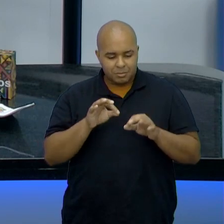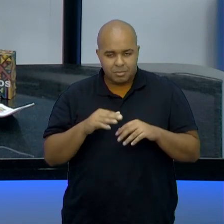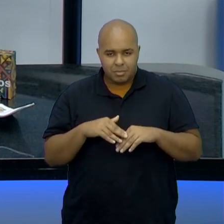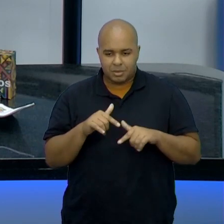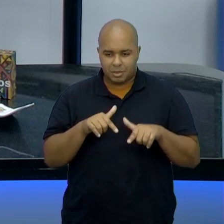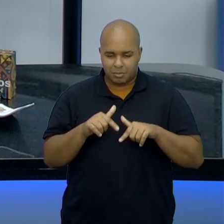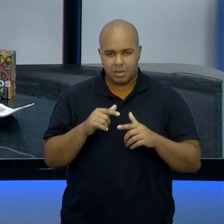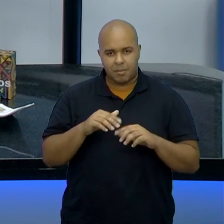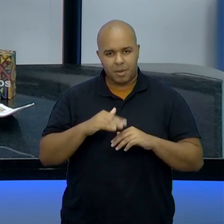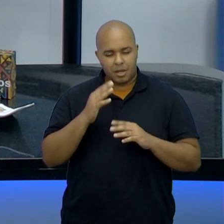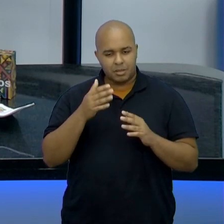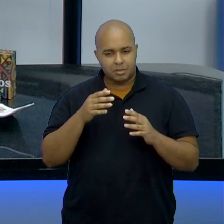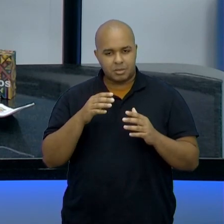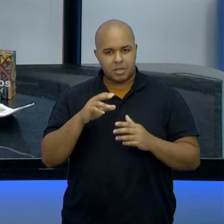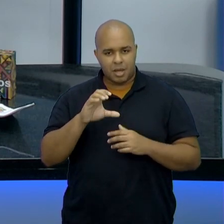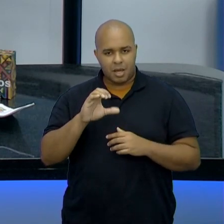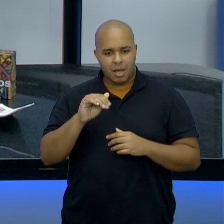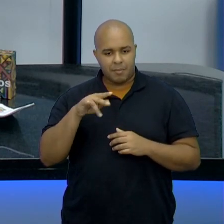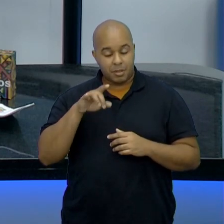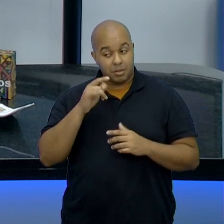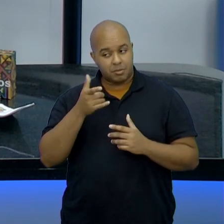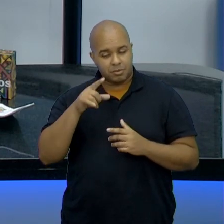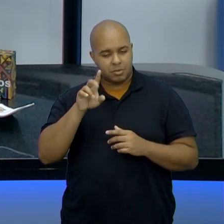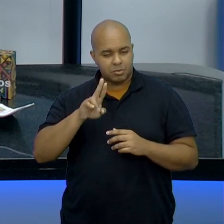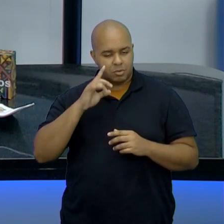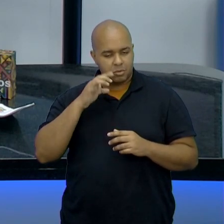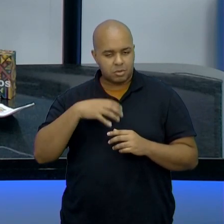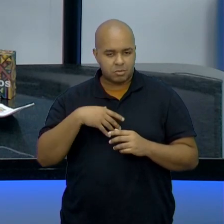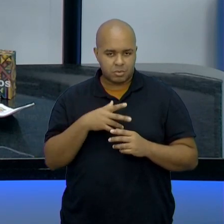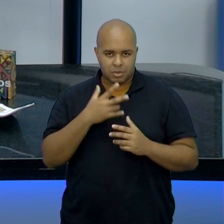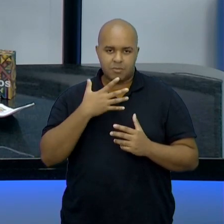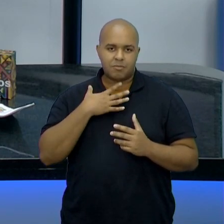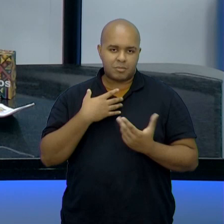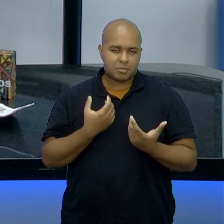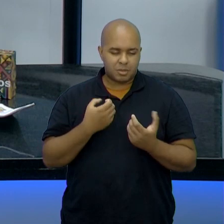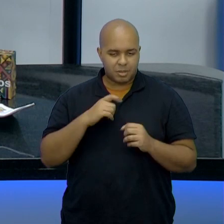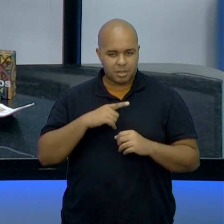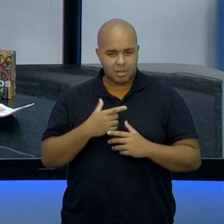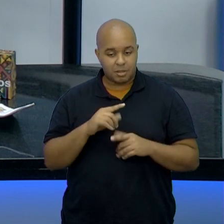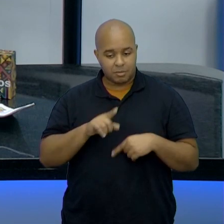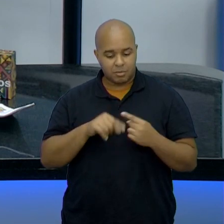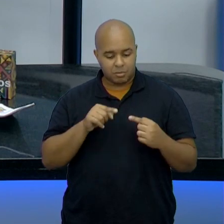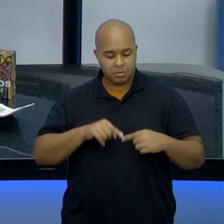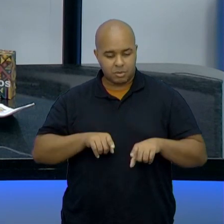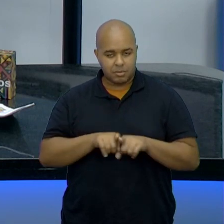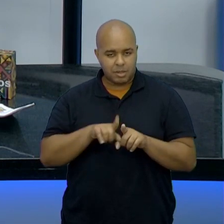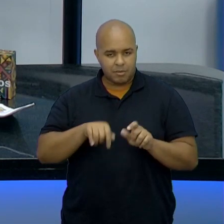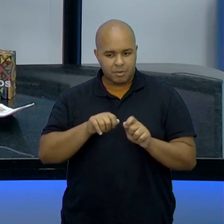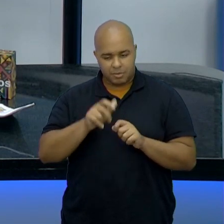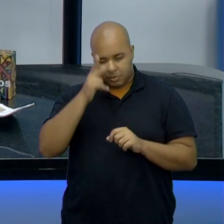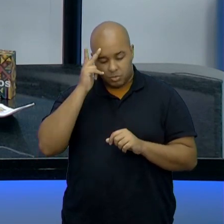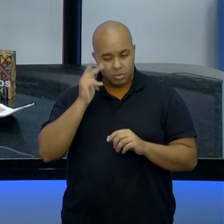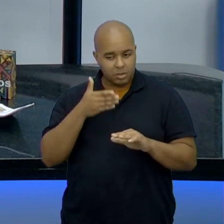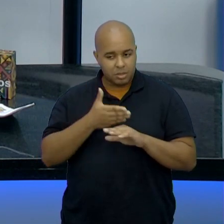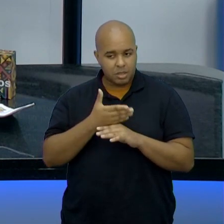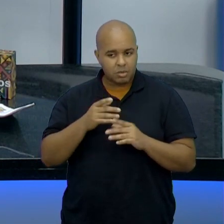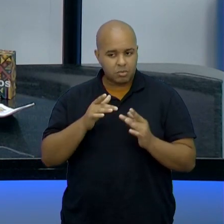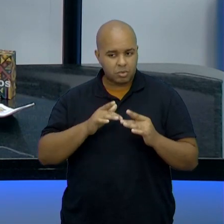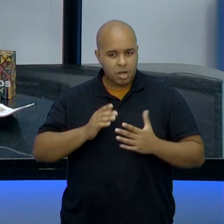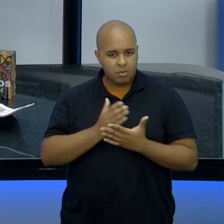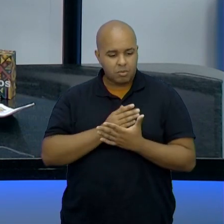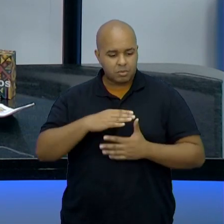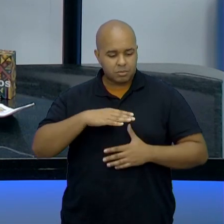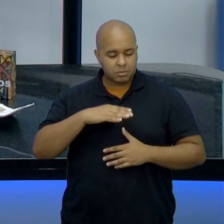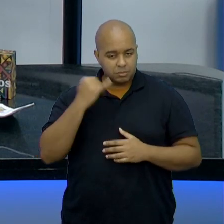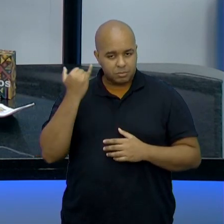mais trabalhadores, mais camelos. E aí você usa da forma que você desejar. E o objetivo também é fazer com que as pessoas entrassem em contato com algumas